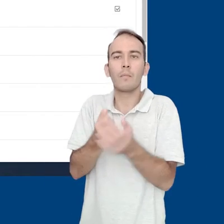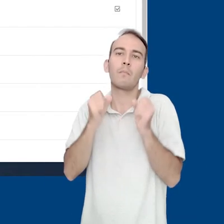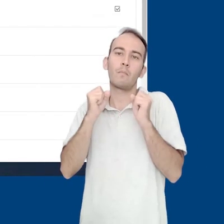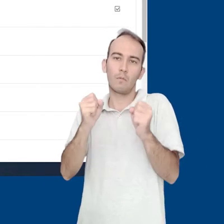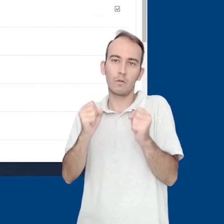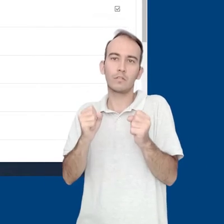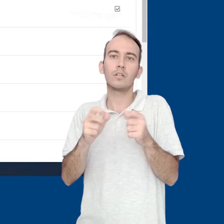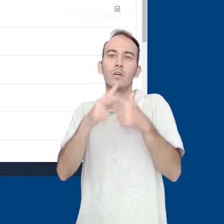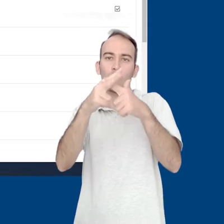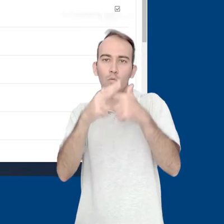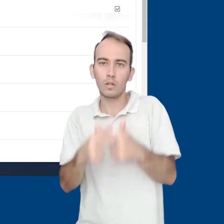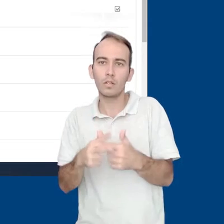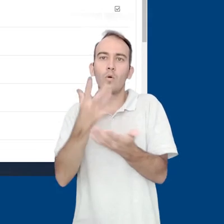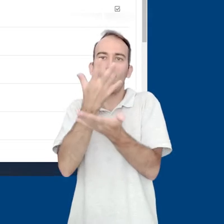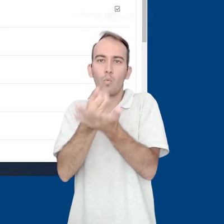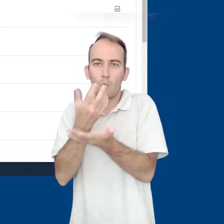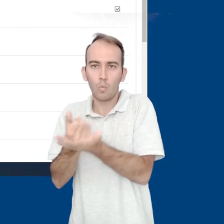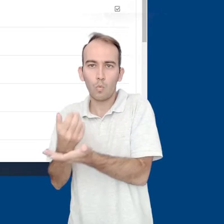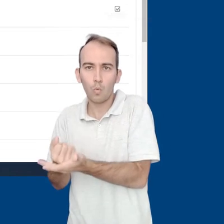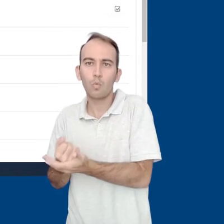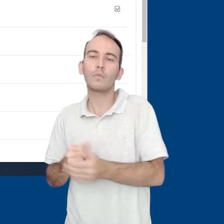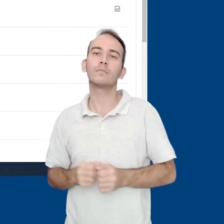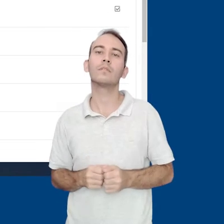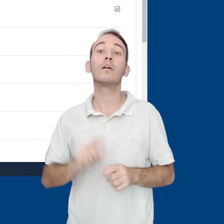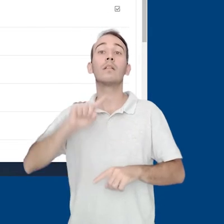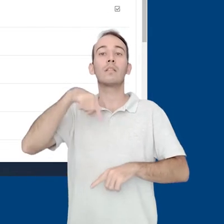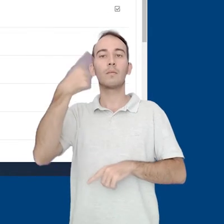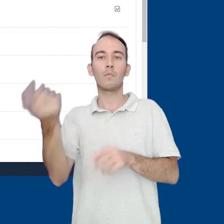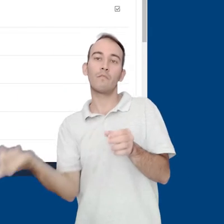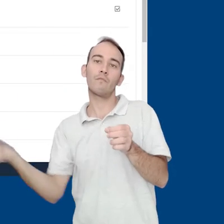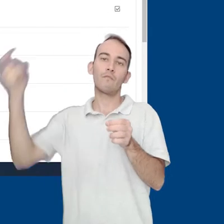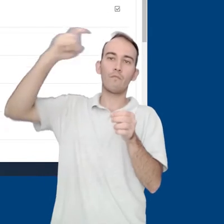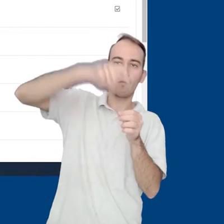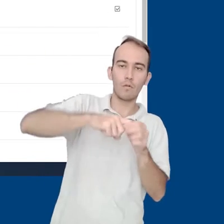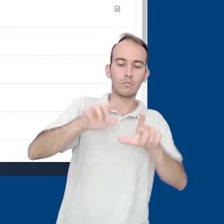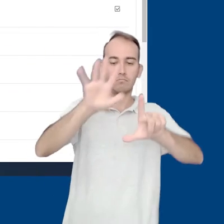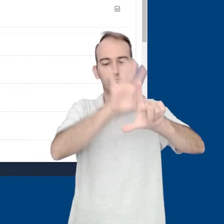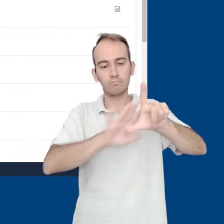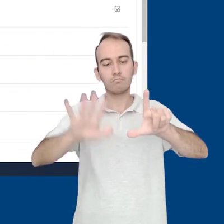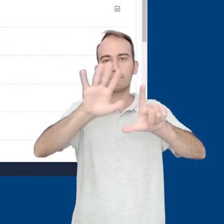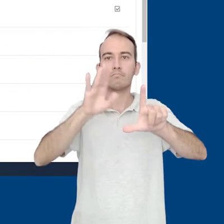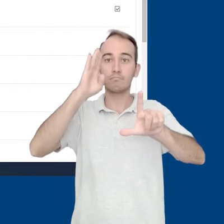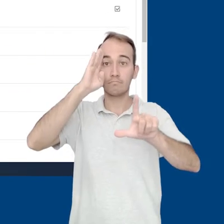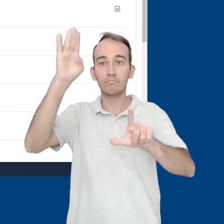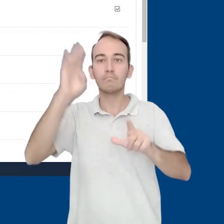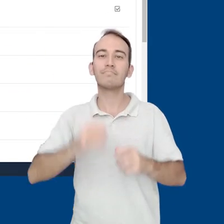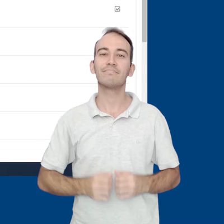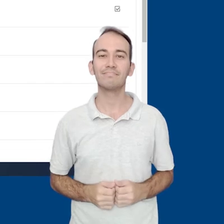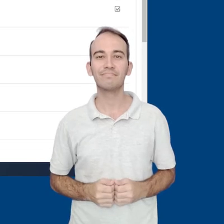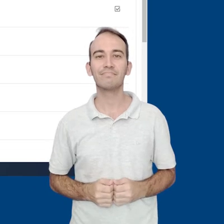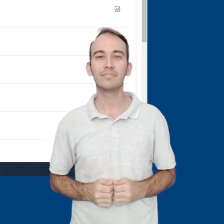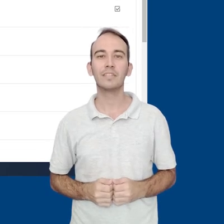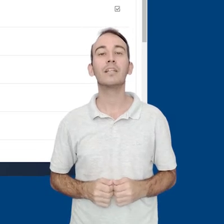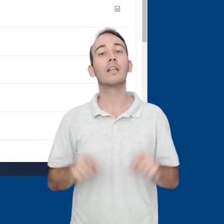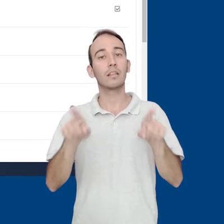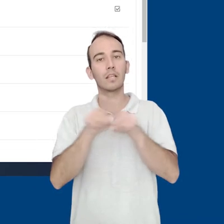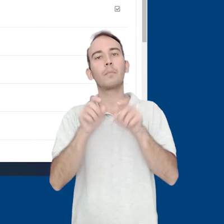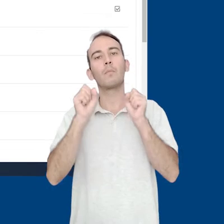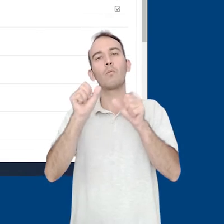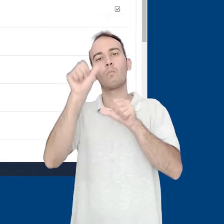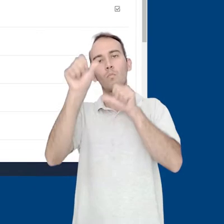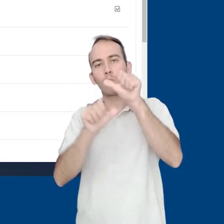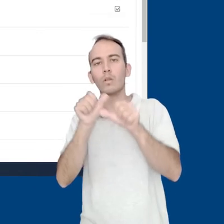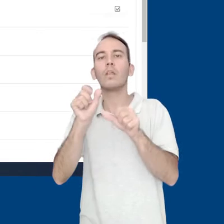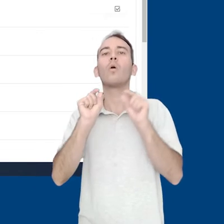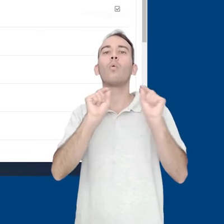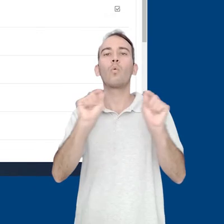ele salva as alterações e retorna para a página do curso. A segunda forma de efetuar alterações em